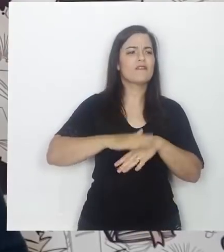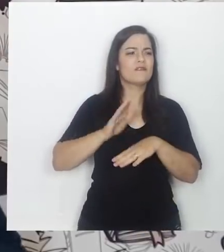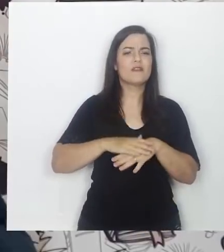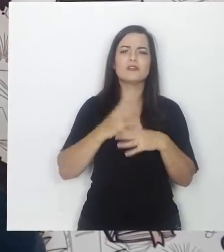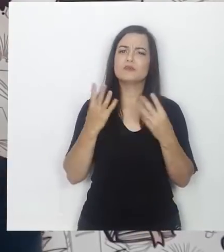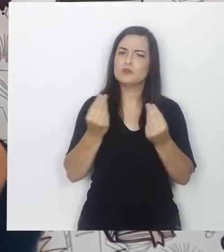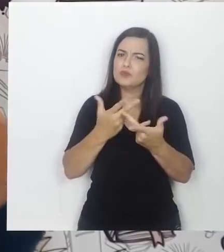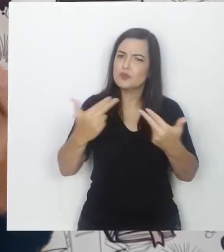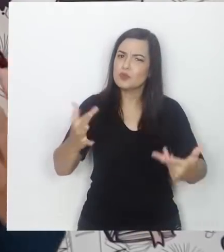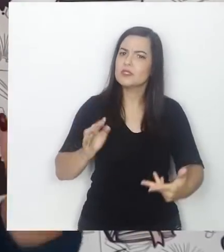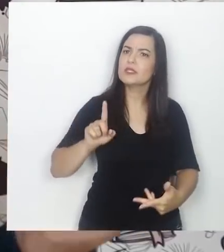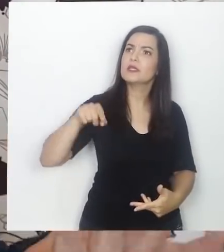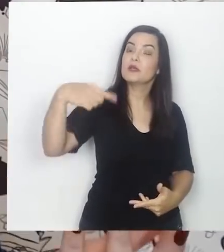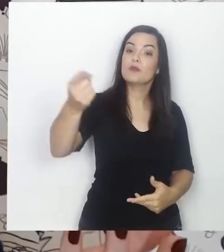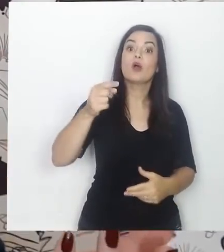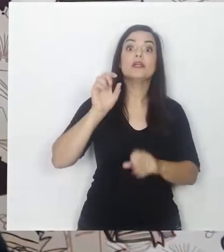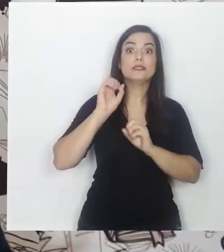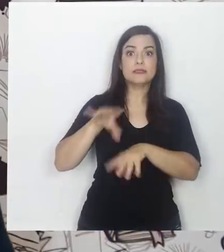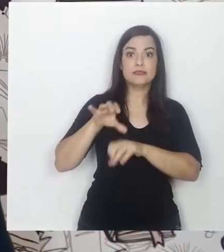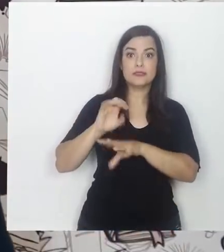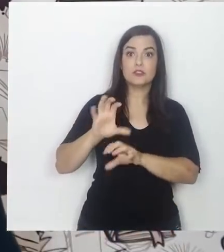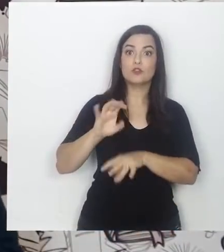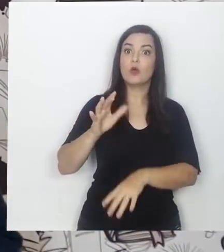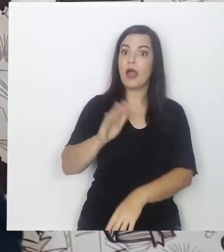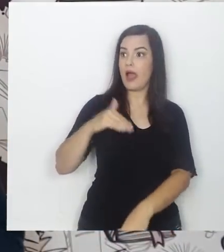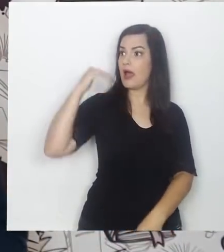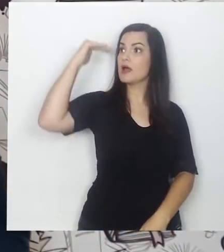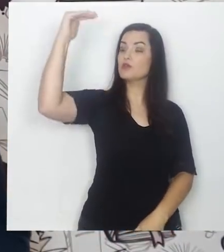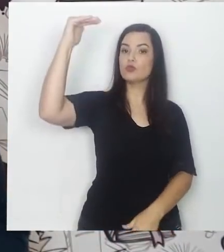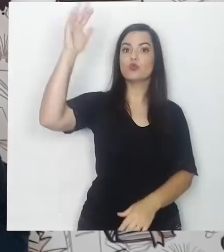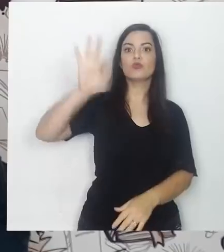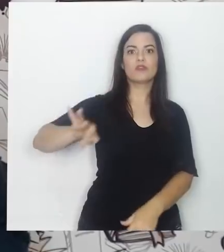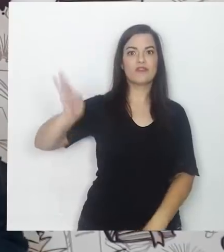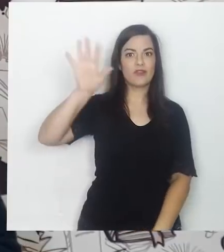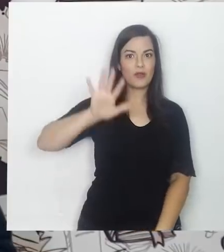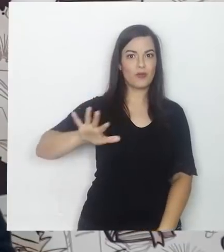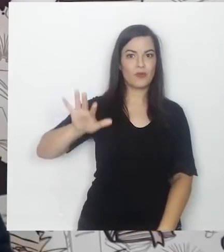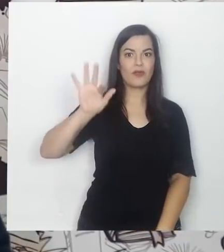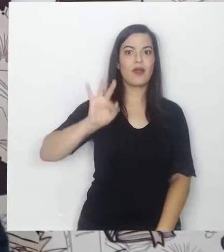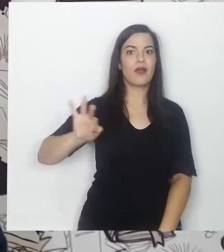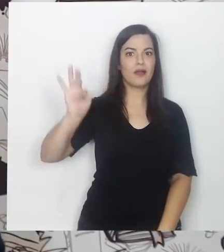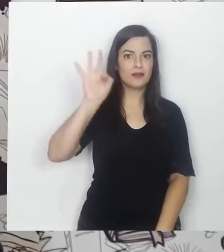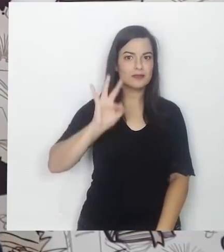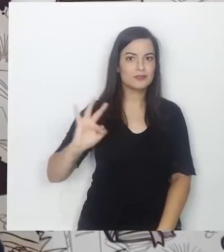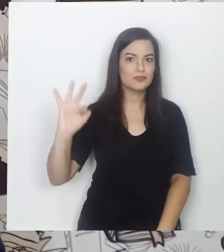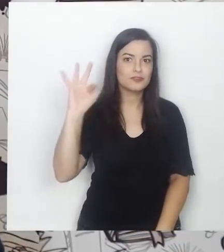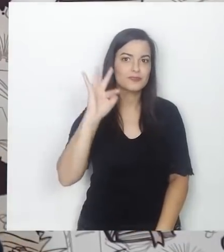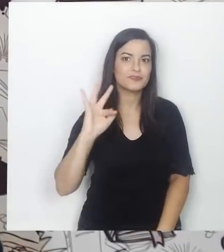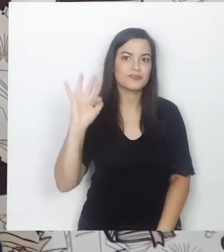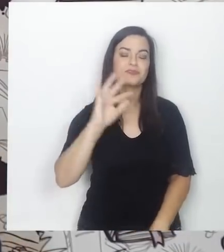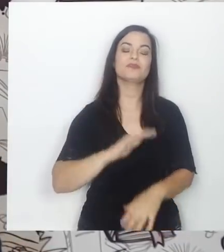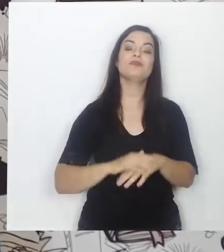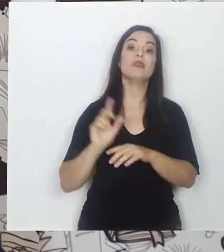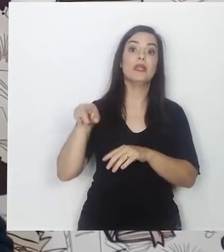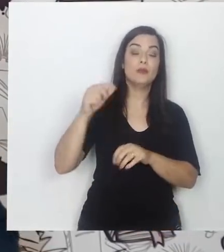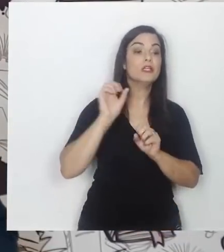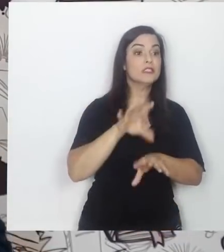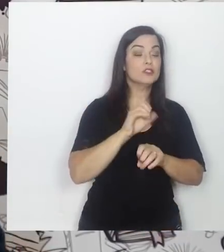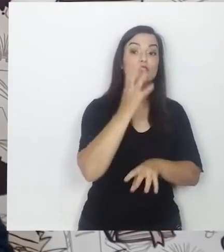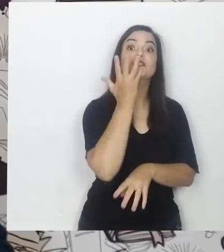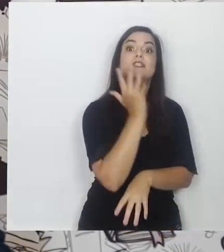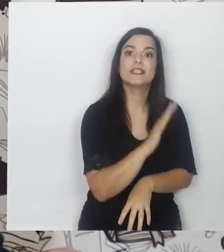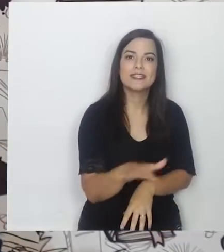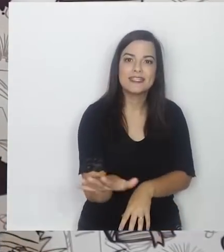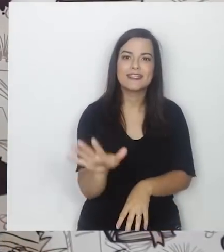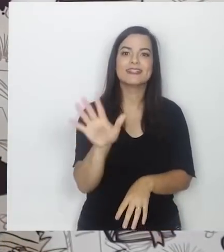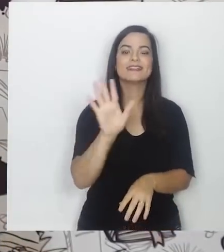depois, deu aula para os grandões na faculdade, deu aula para os pequenos na educação, na escola pública, deu